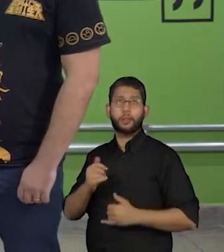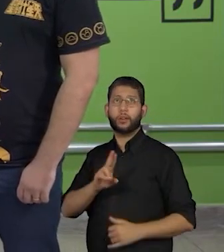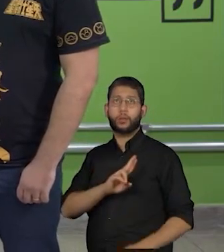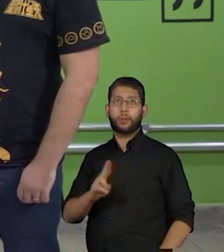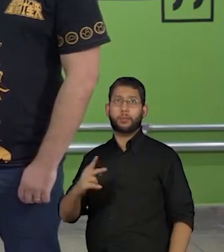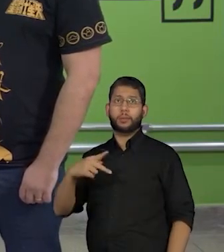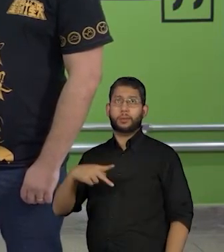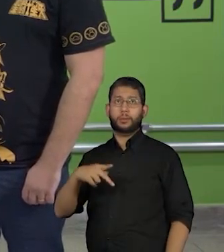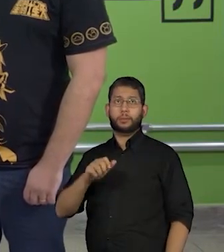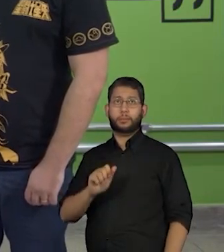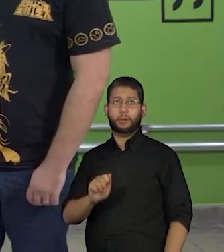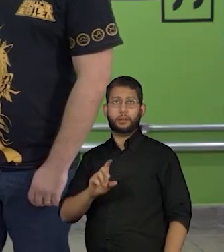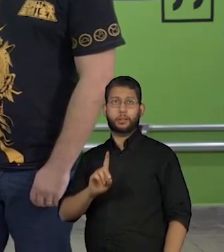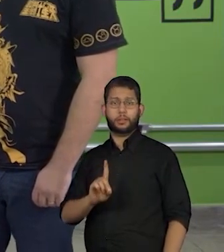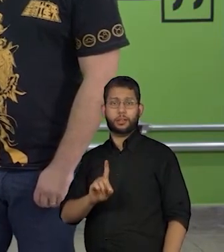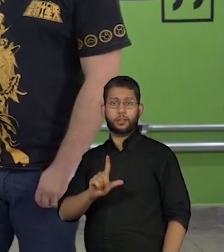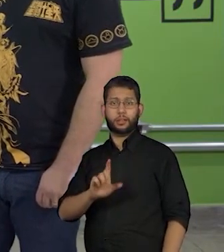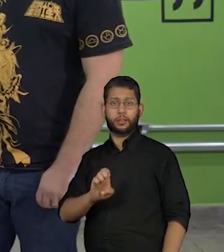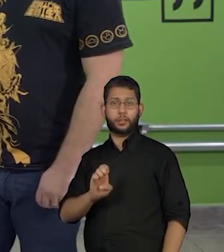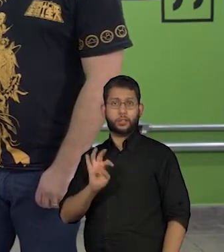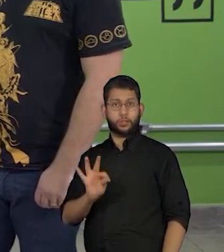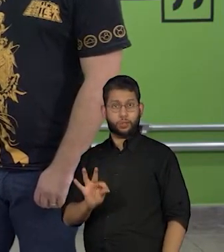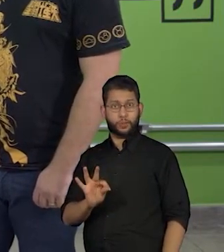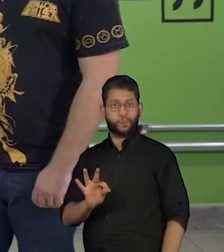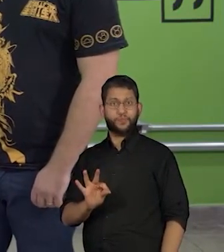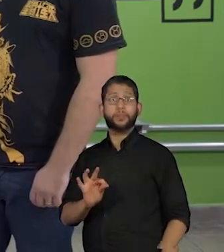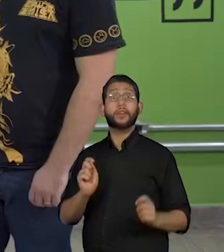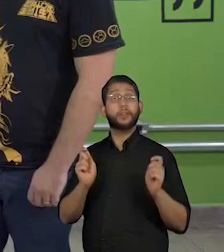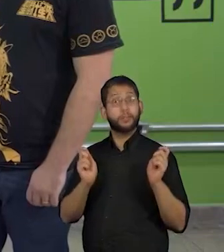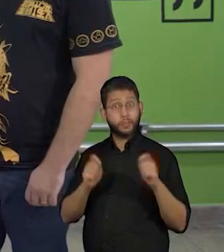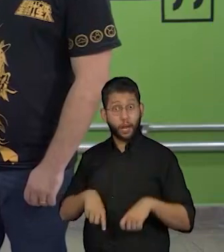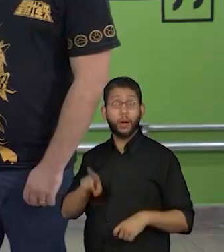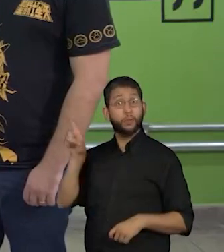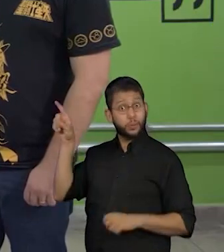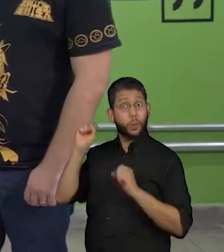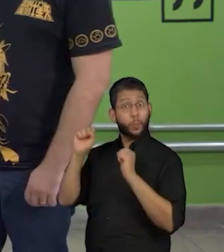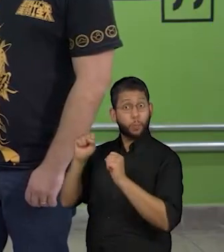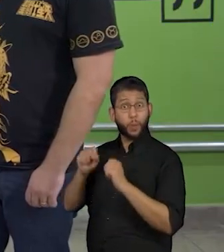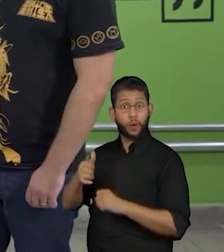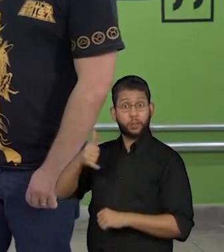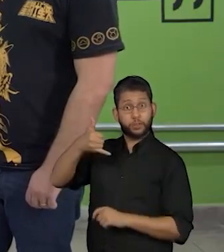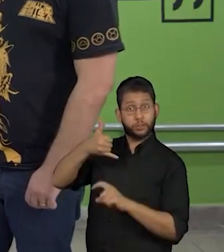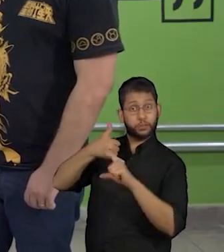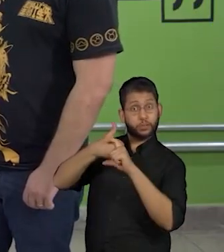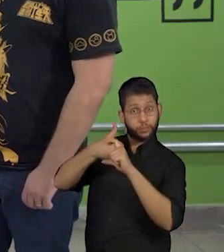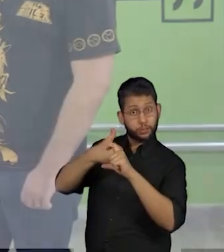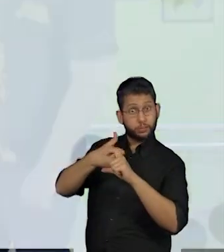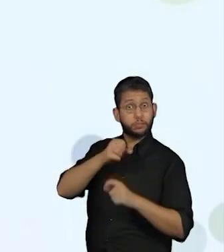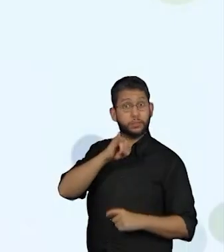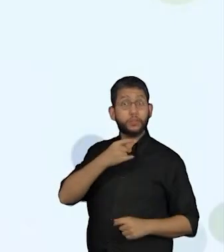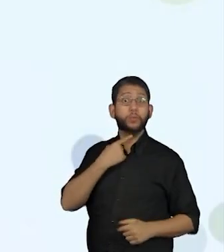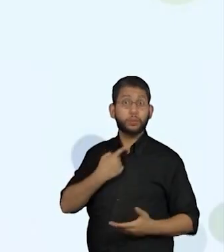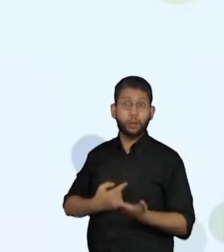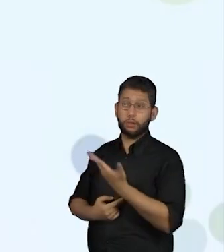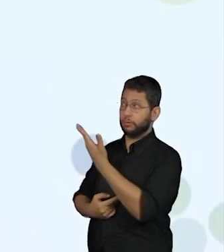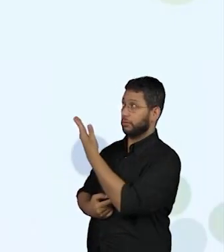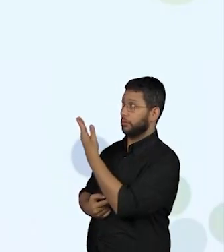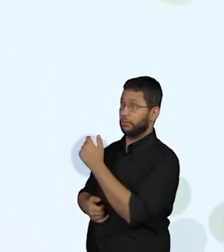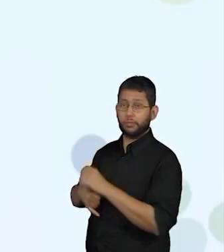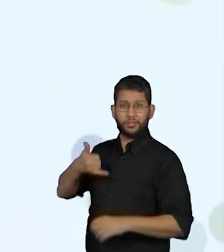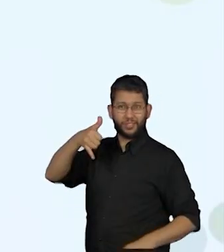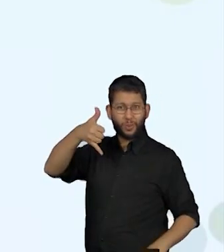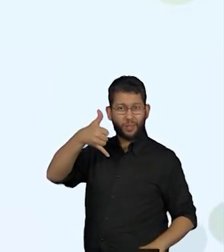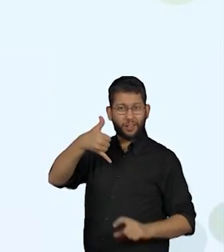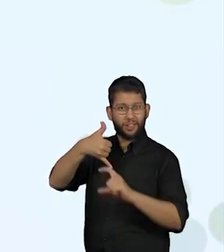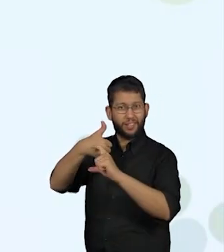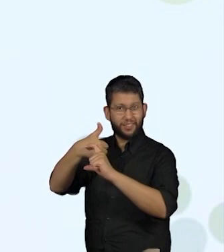pode conhecer, verificar vários jogos muito legais, Aqui tem o QR Code. Vocês conseguem colocar